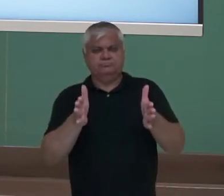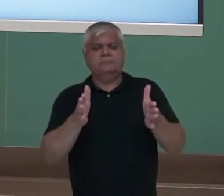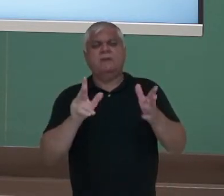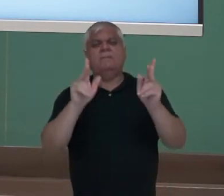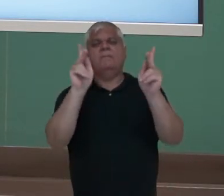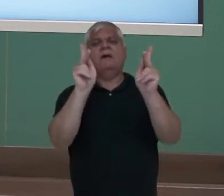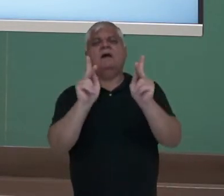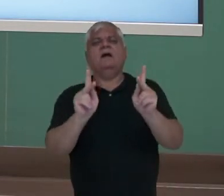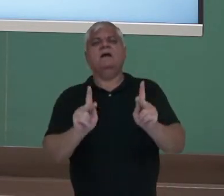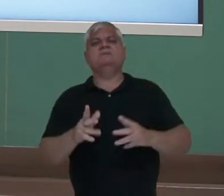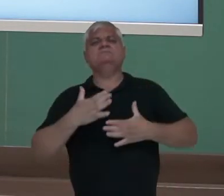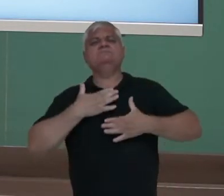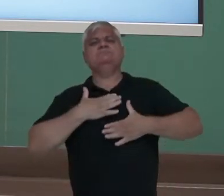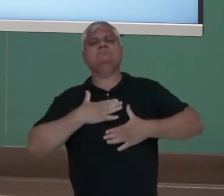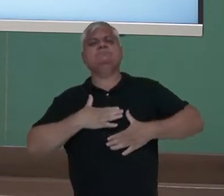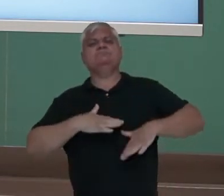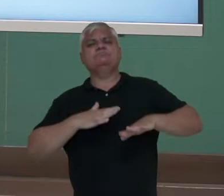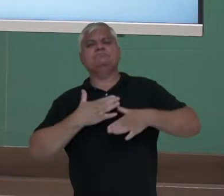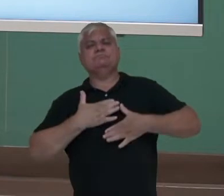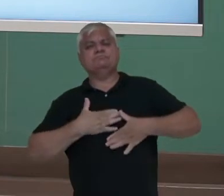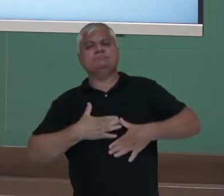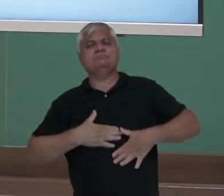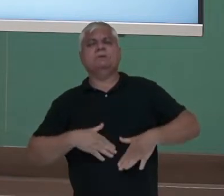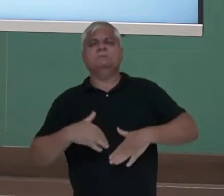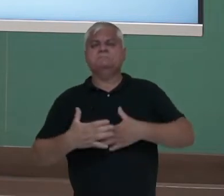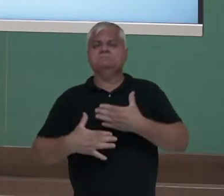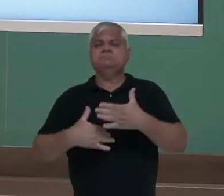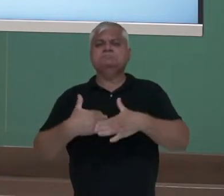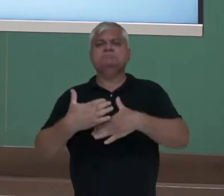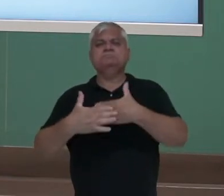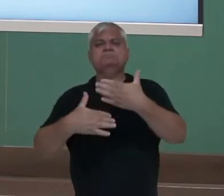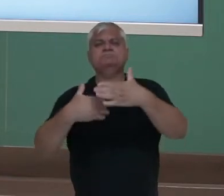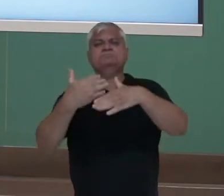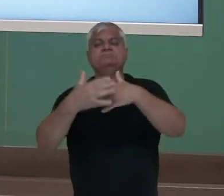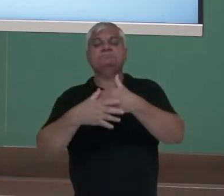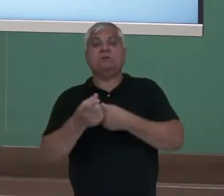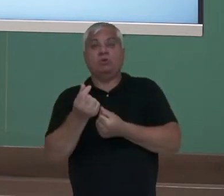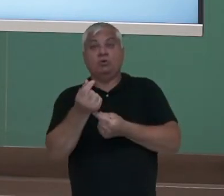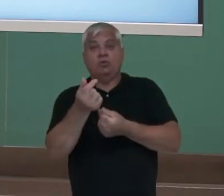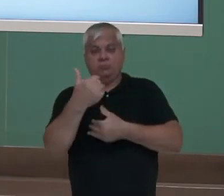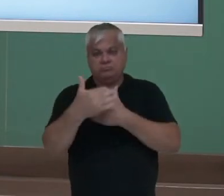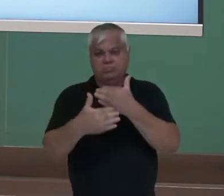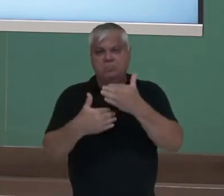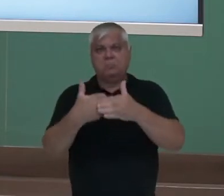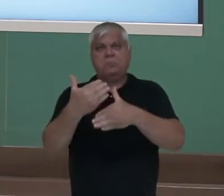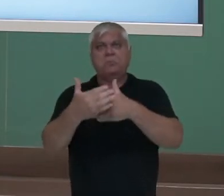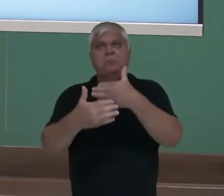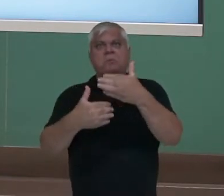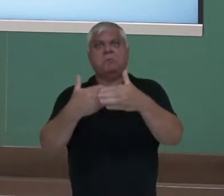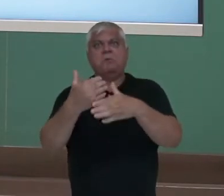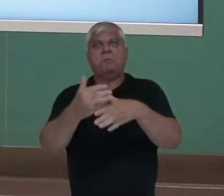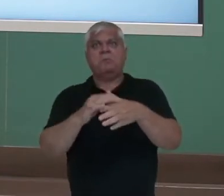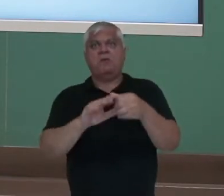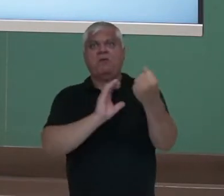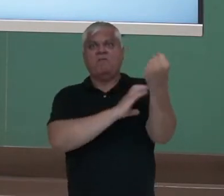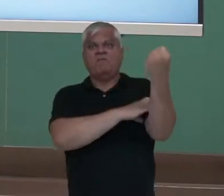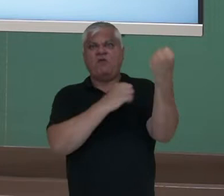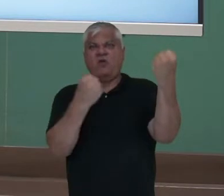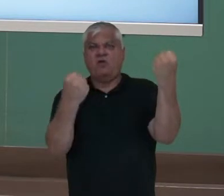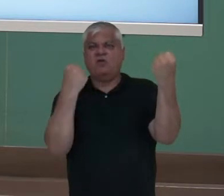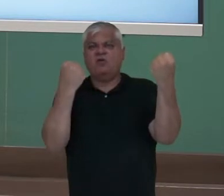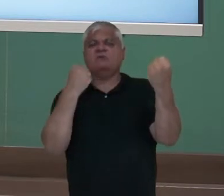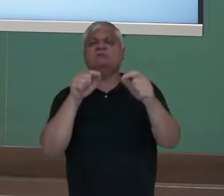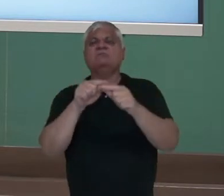uma aparente paz e por uma prosperidade econômica considerável, que fortaleceu o poder de Roma sobre as